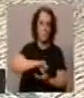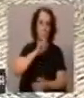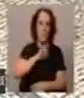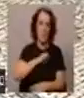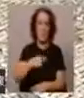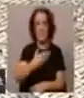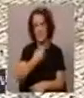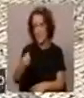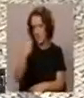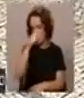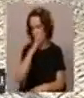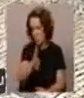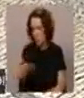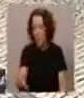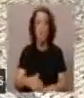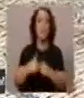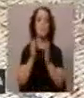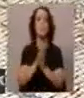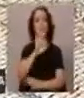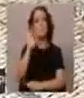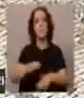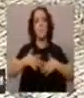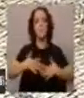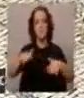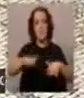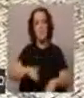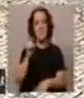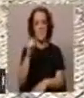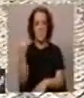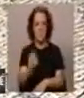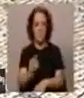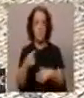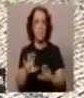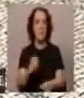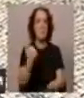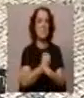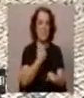de 700 enfermeiros. A adesão no geral tem estado na ordem dos 60%, mas também com muitos serviços,